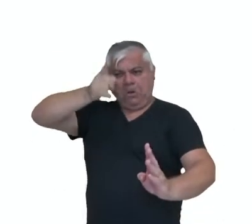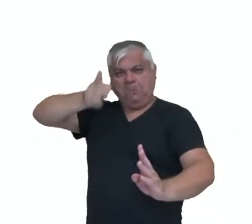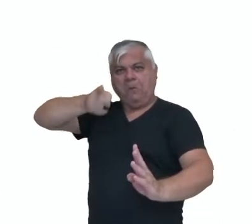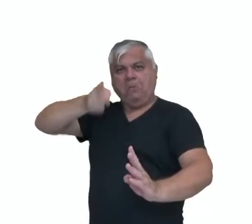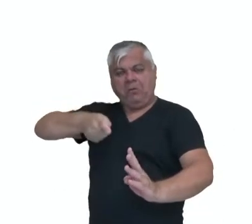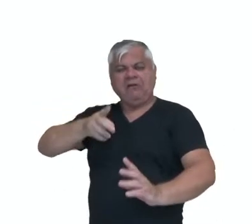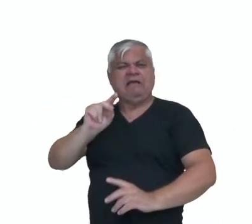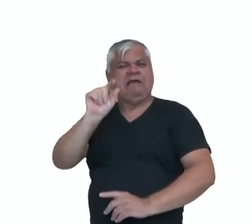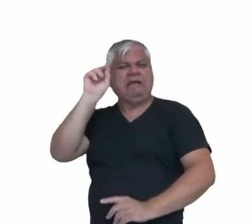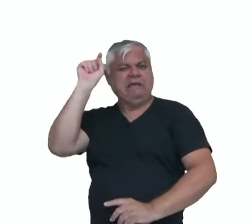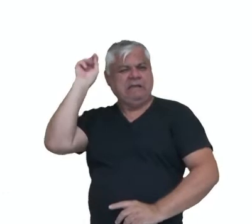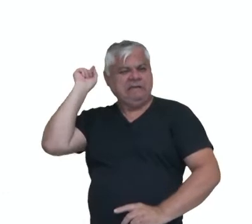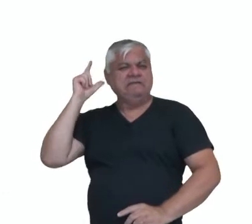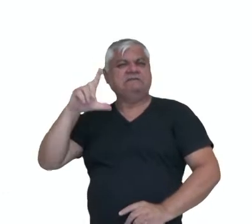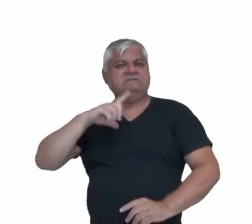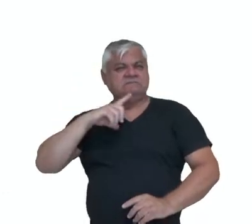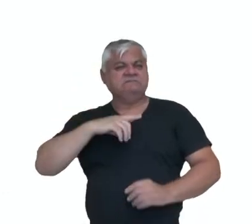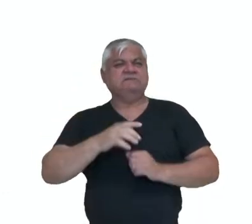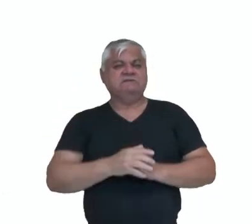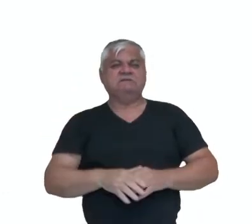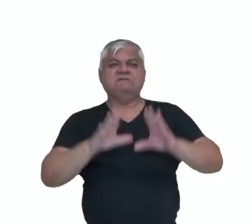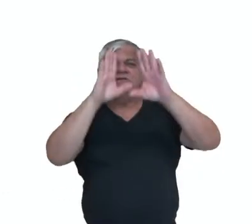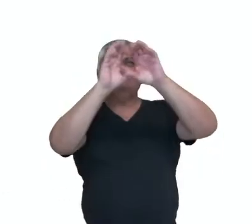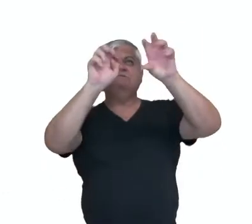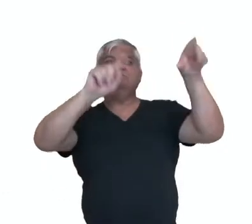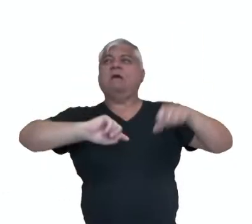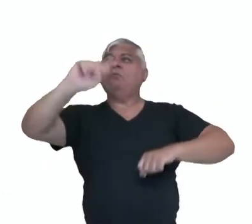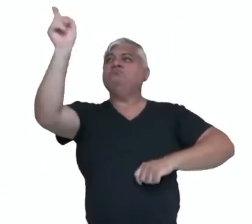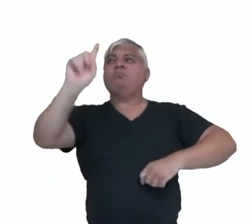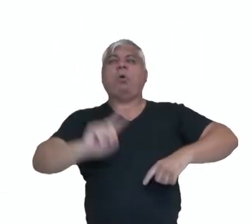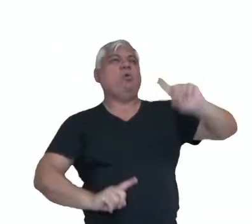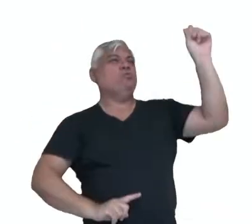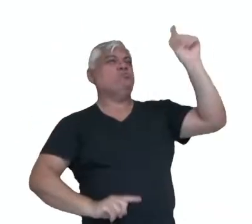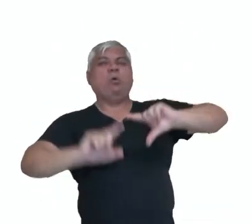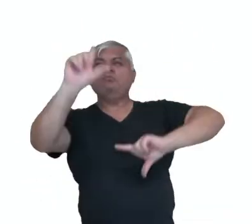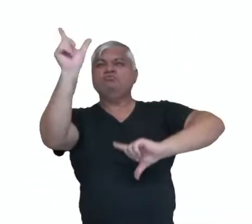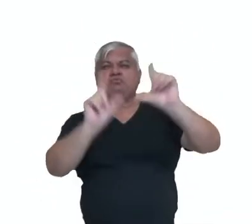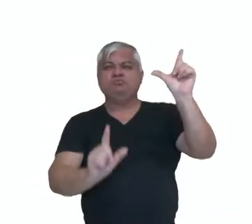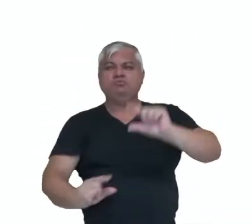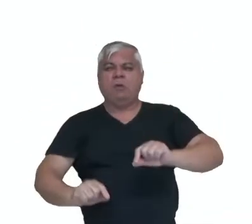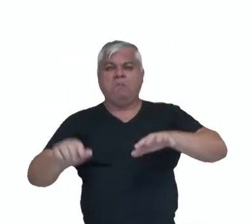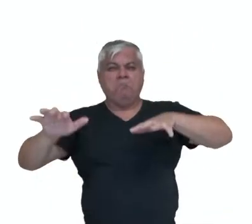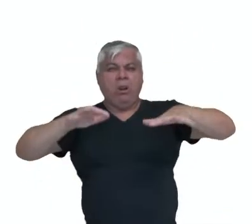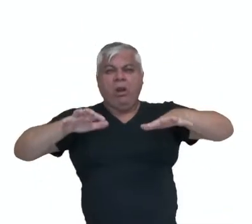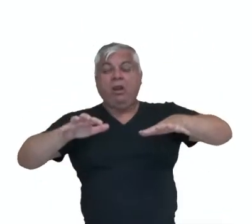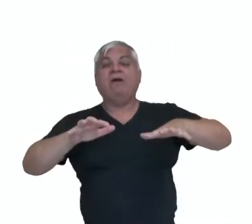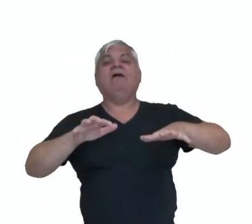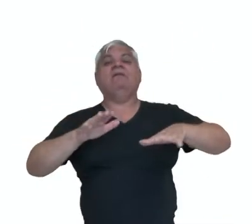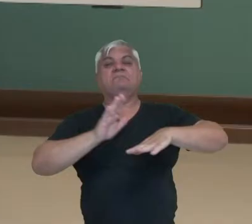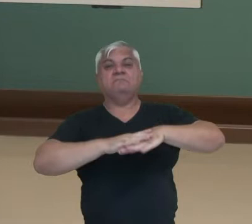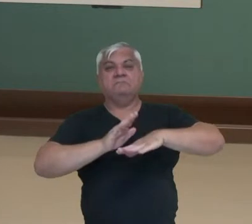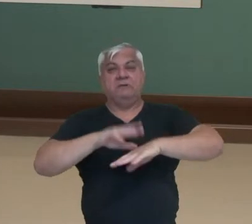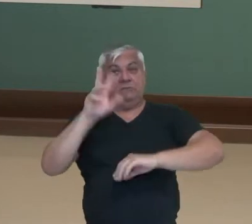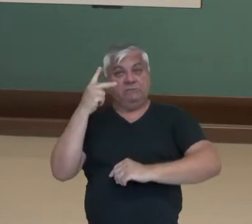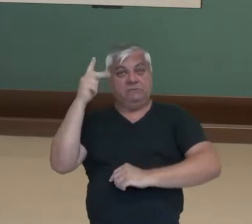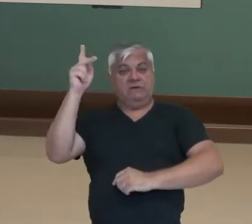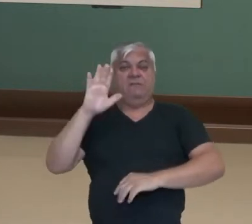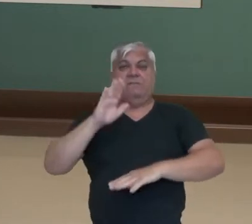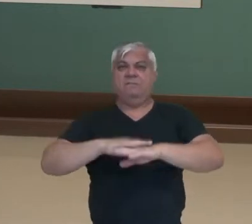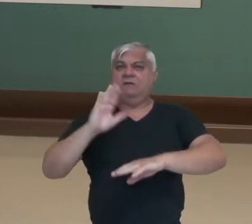antiga religião, né? Ele é o deus do céu, o deus do raio, relâmpago. Ele é ele quem mantém a ordem, a justiça. Ele então é o deus